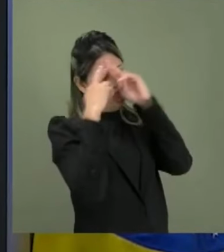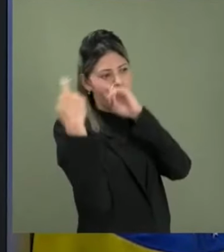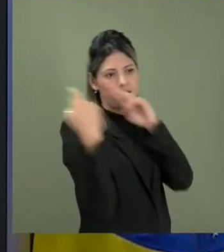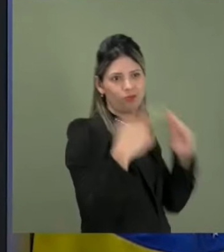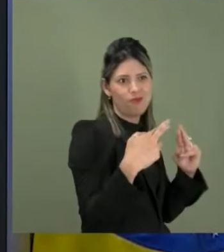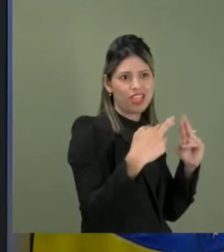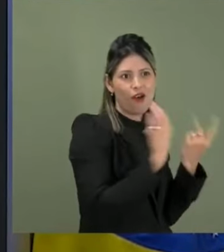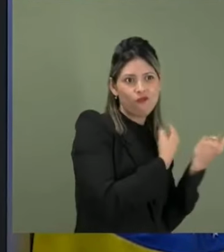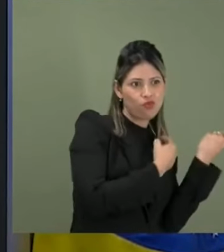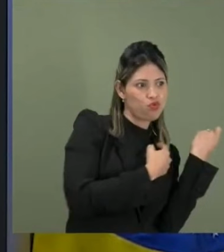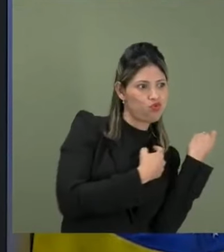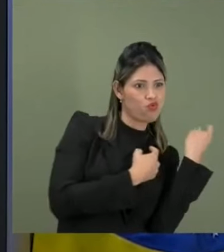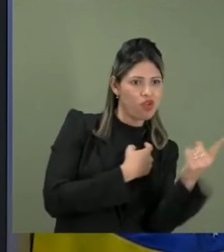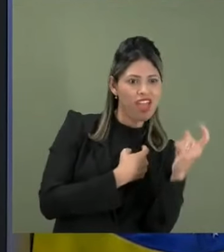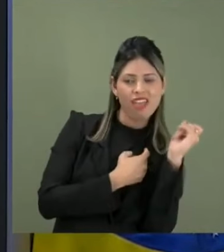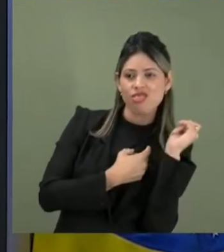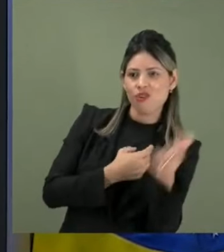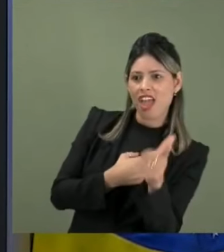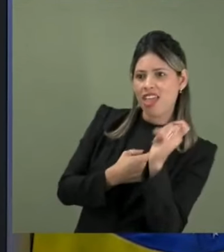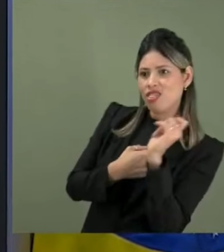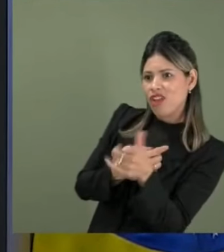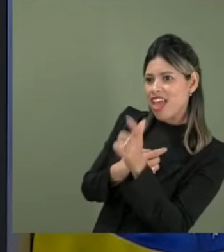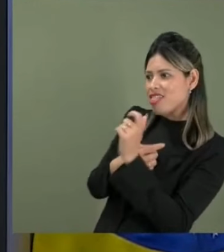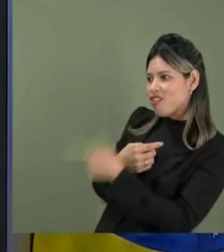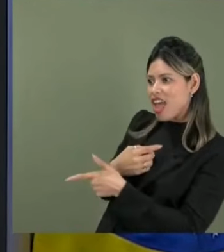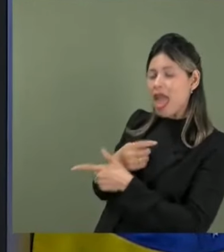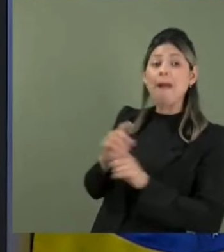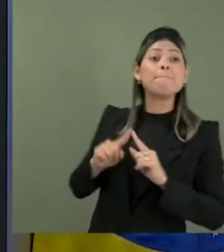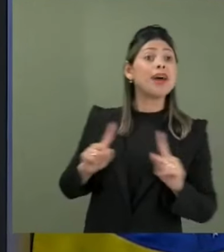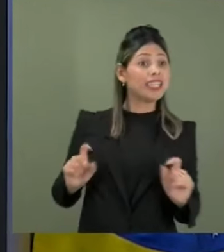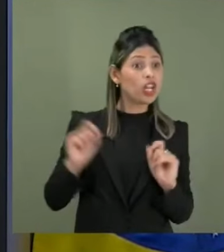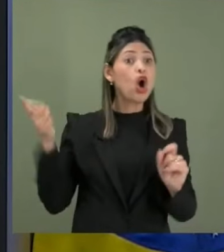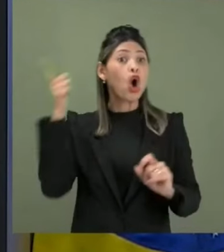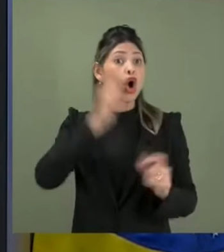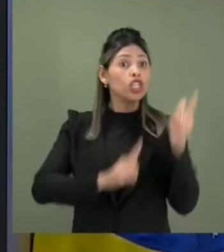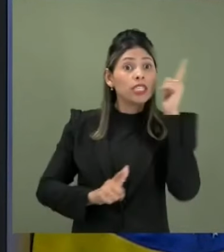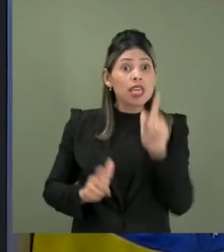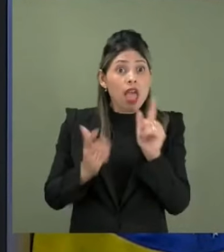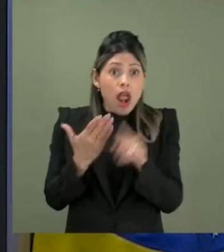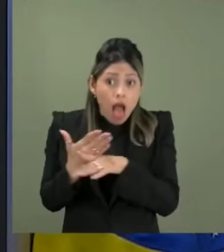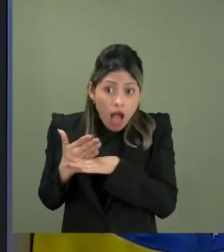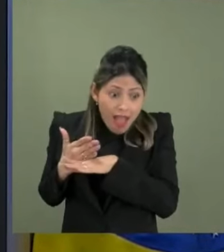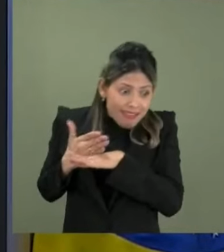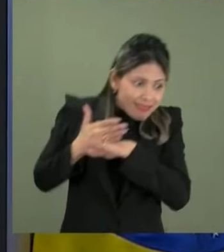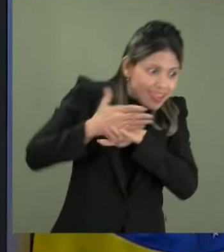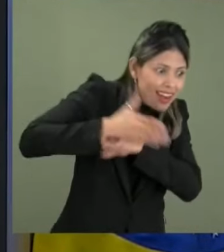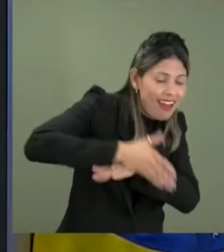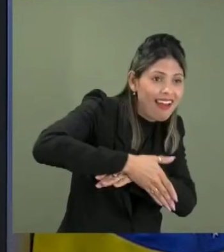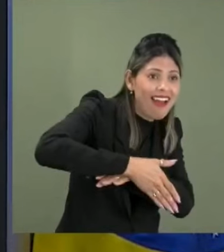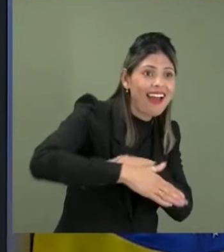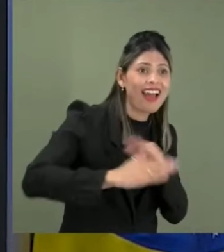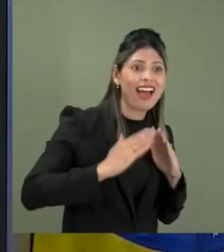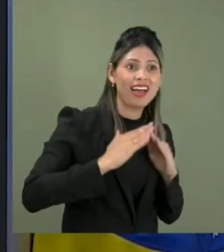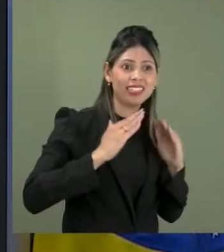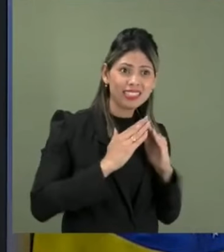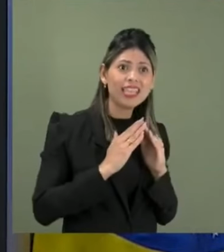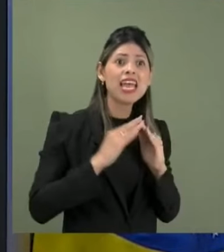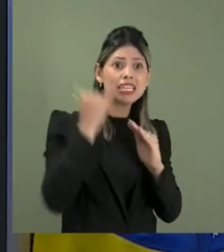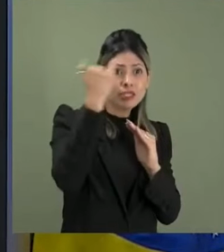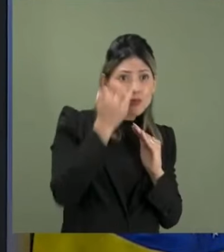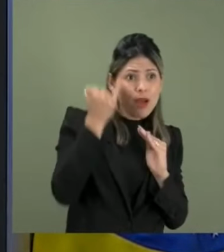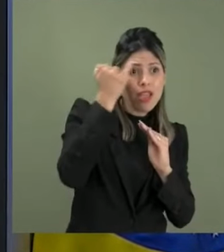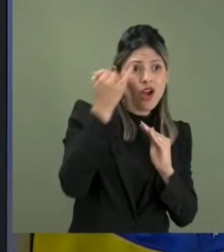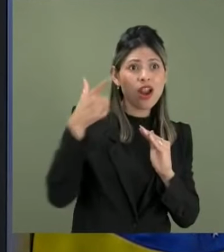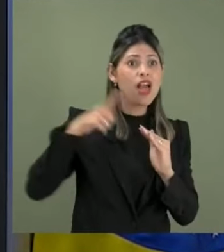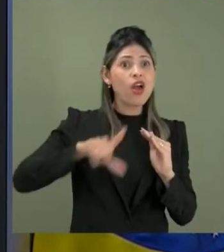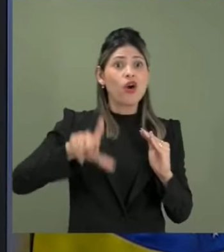que os outros. Nós conseguimos entrar numa dessas casas espanholas. Eu sempre digo, Francisco Franco, que era